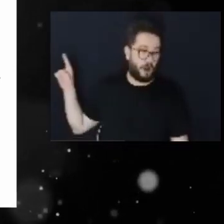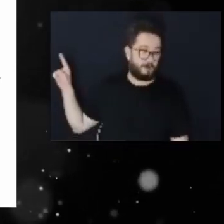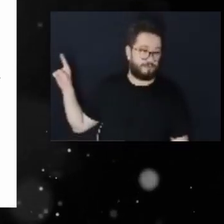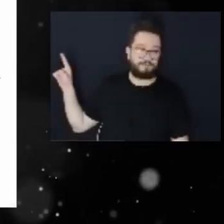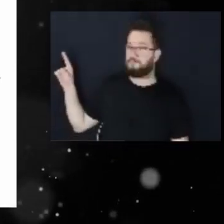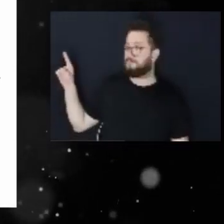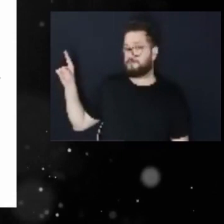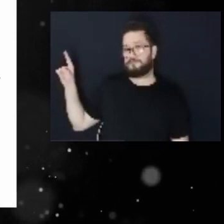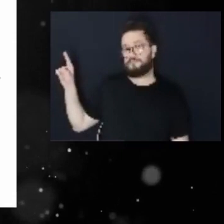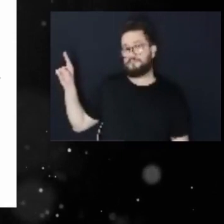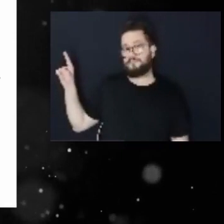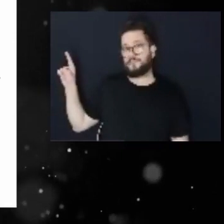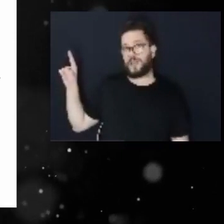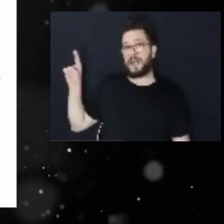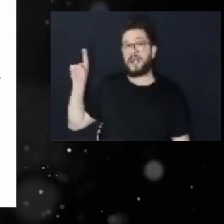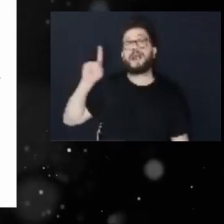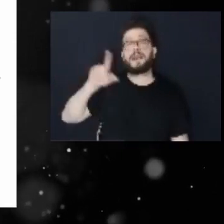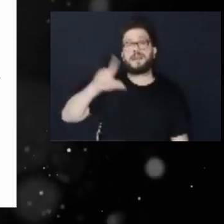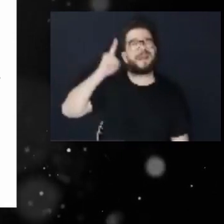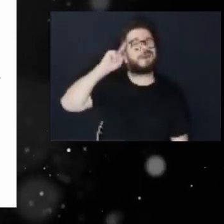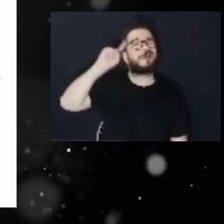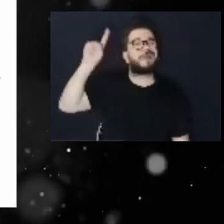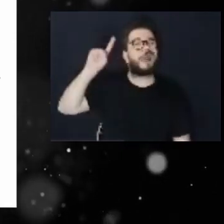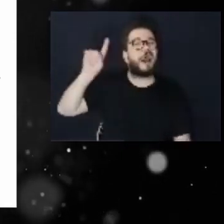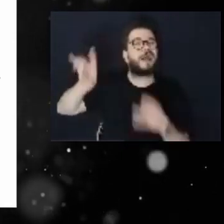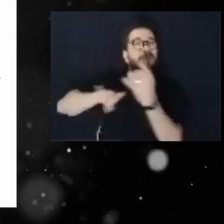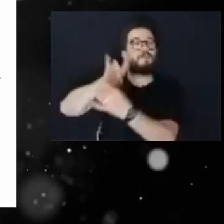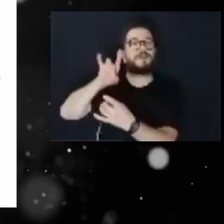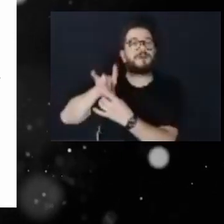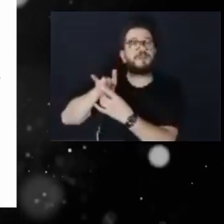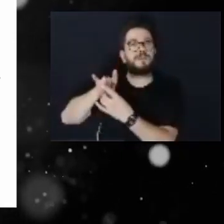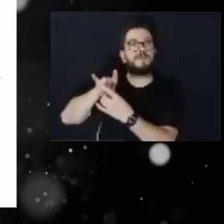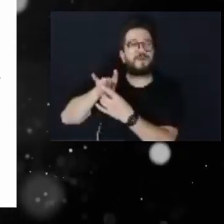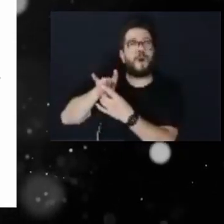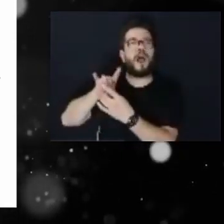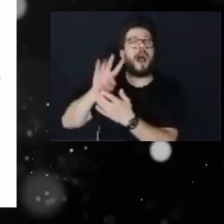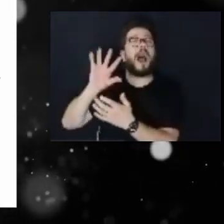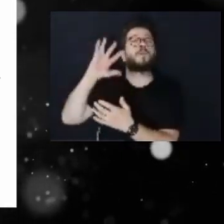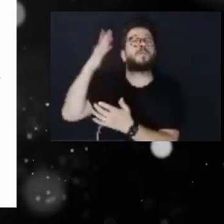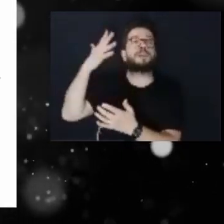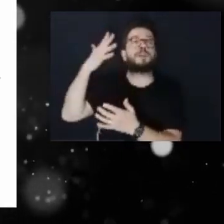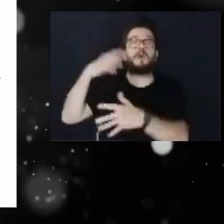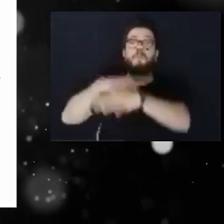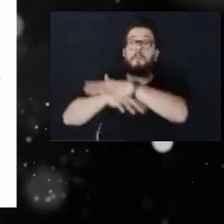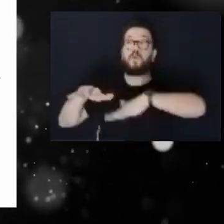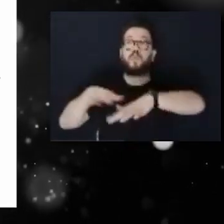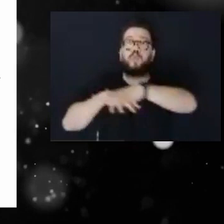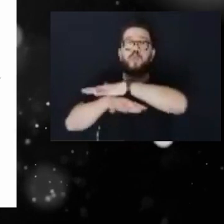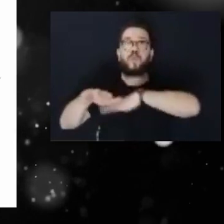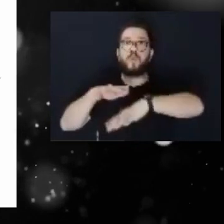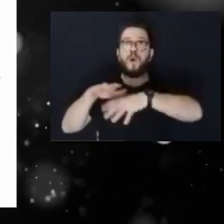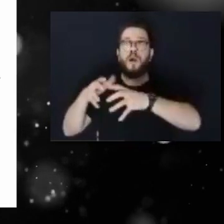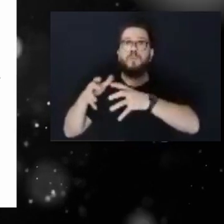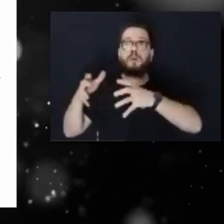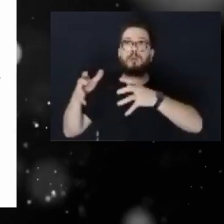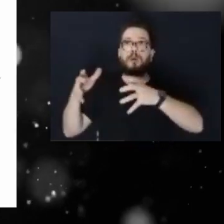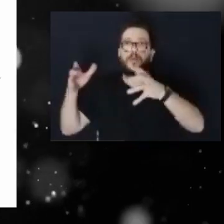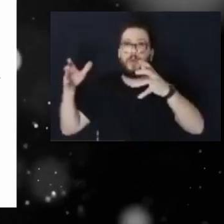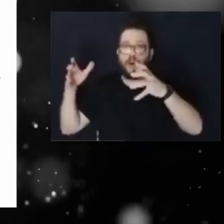mostram um pico de diminuição do isolamento social, muito pequeno, muito pontual e de poucos